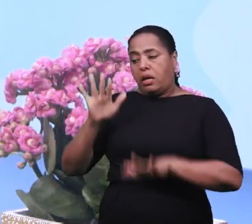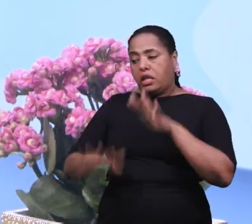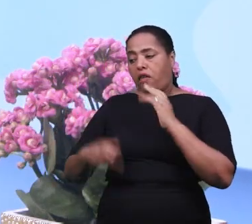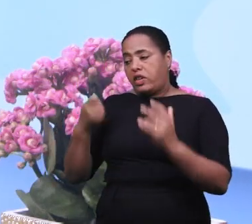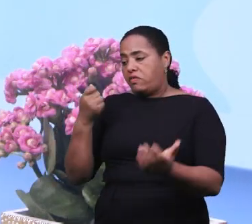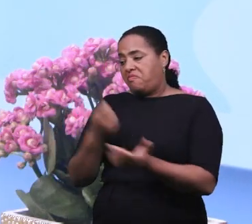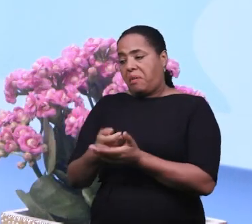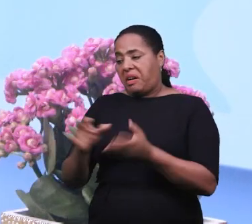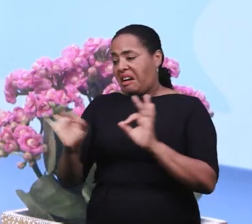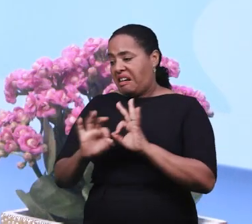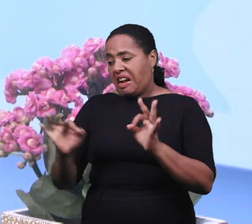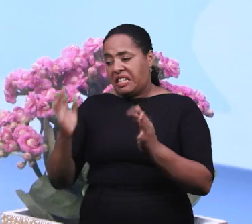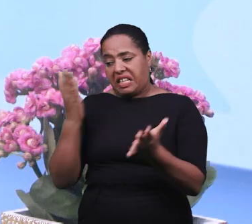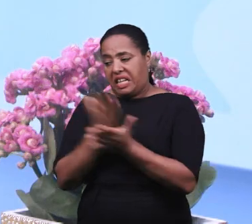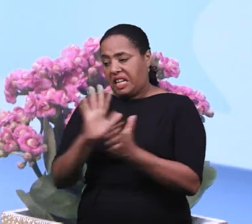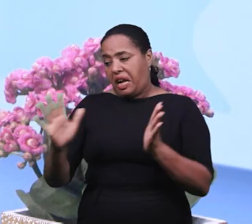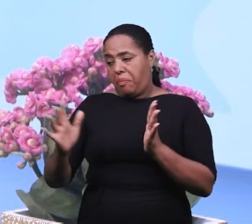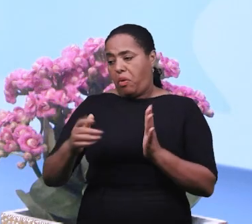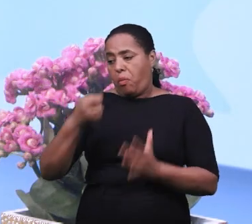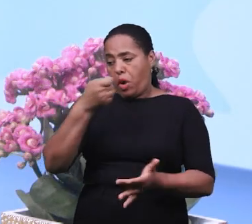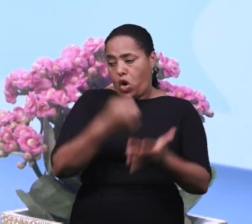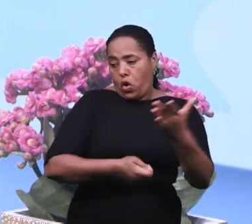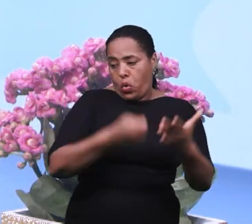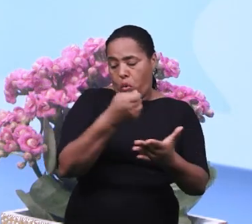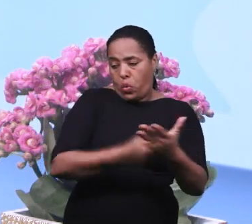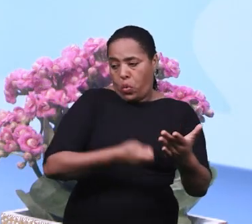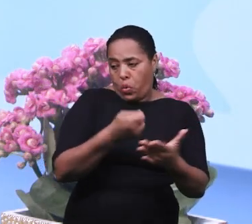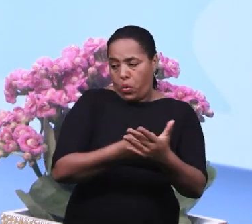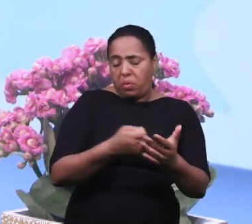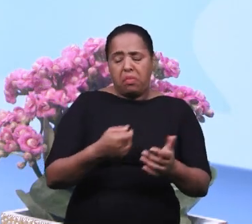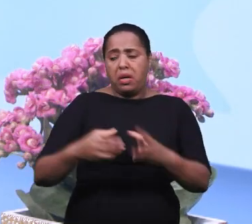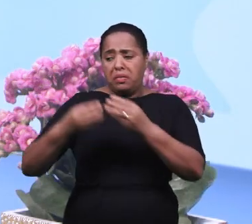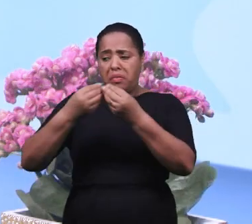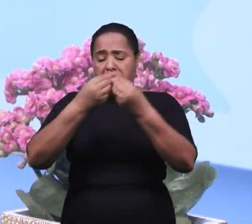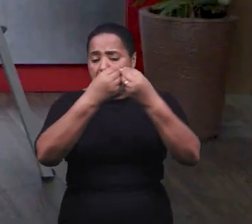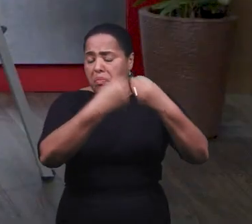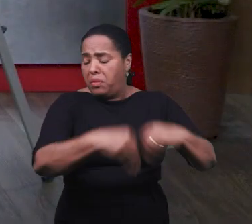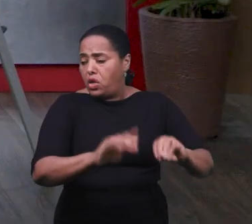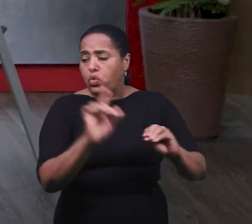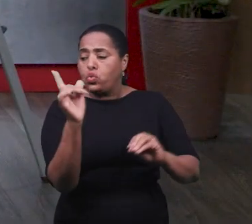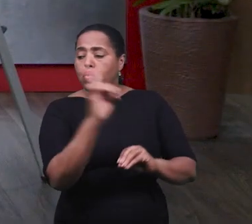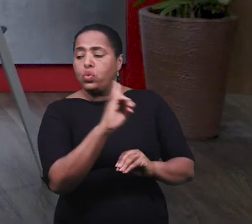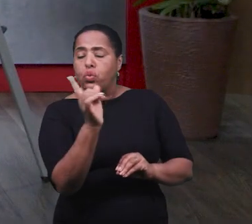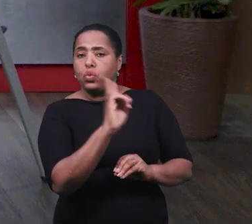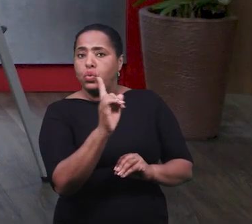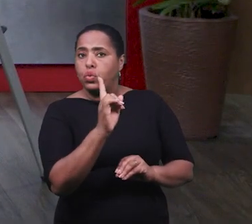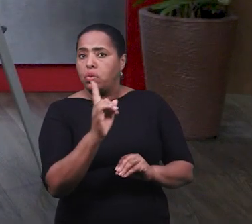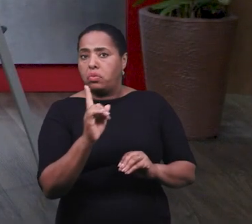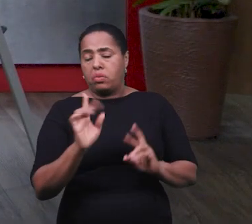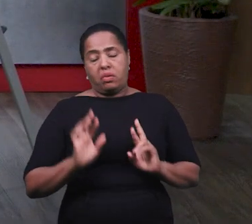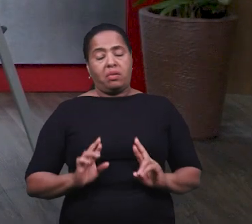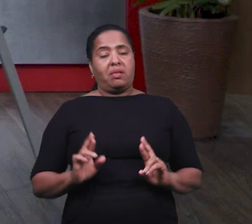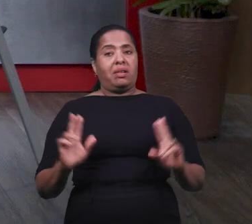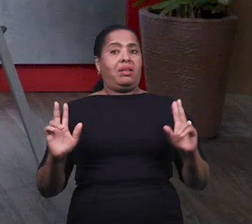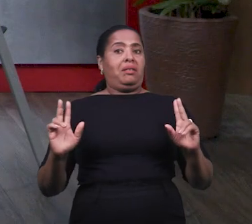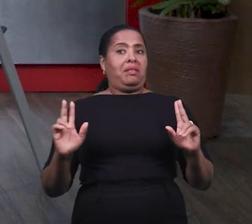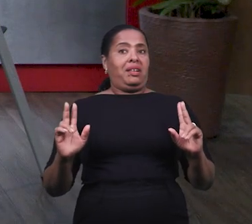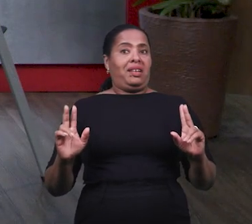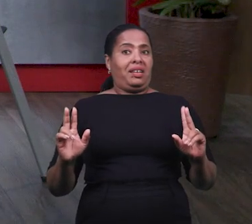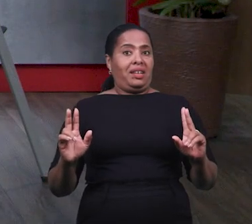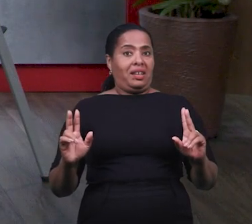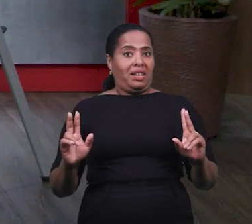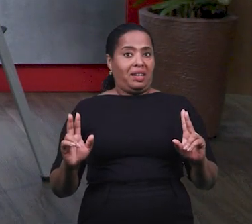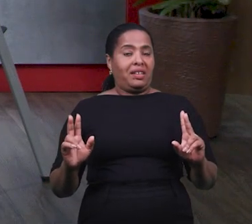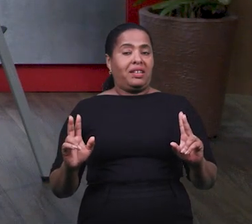já prescreveu o tempo de cobrar. Entendi. Então, assim, não vai prejudicar nada o empregador. Muito pelo contrário. É importante essa